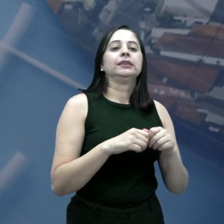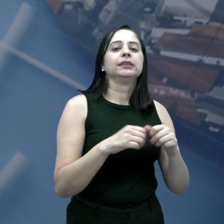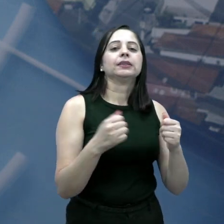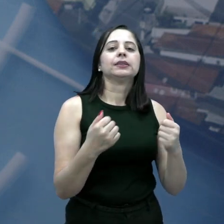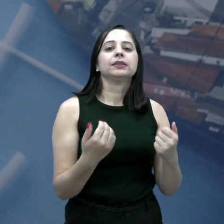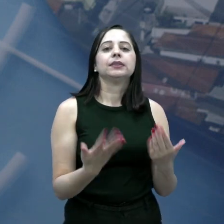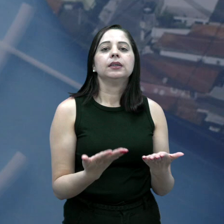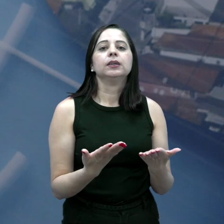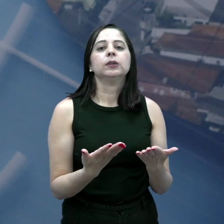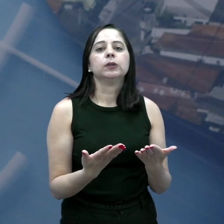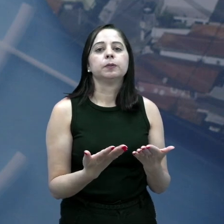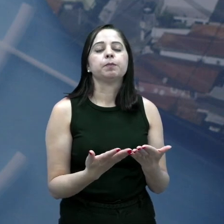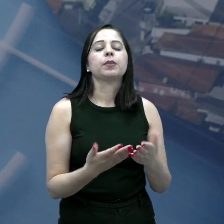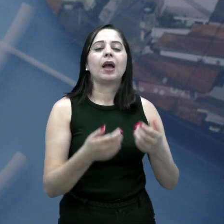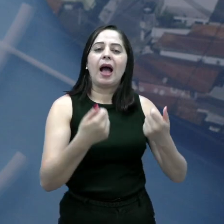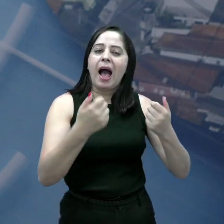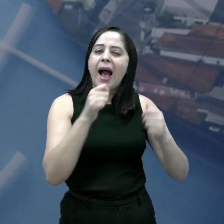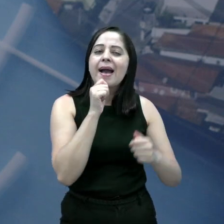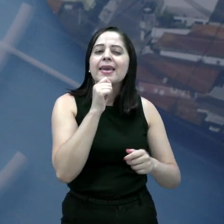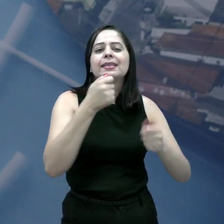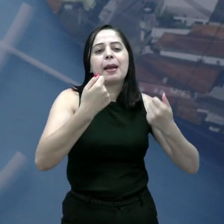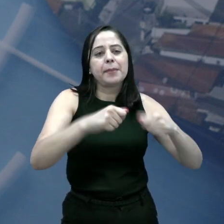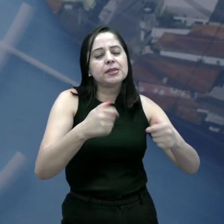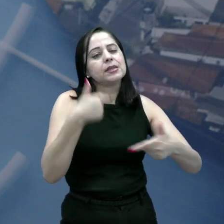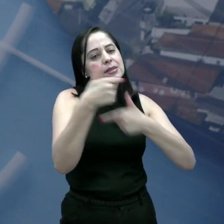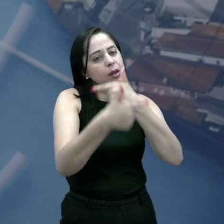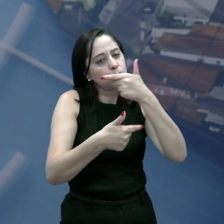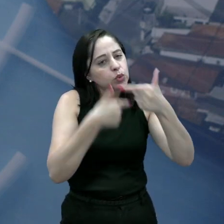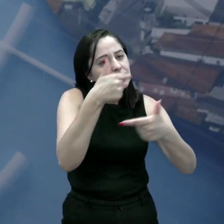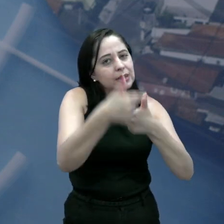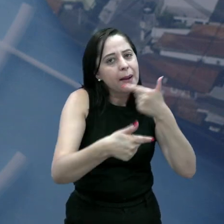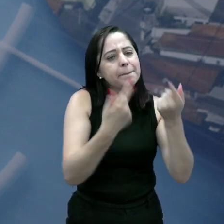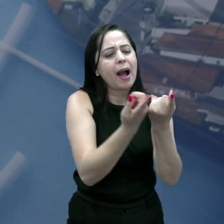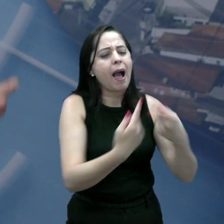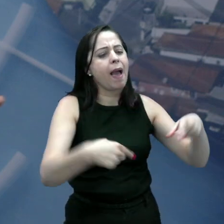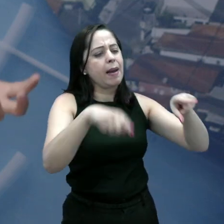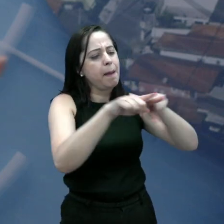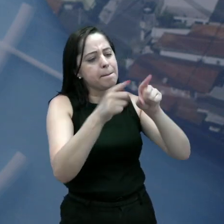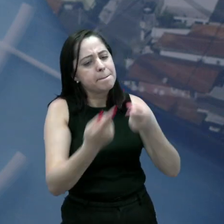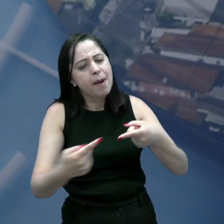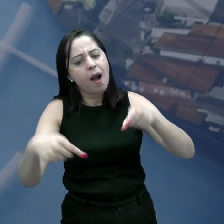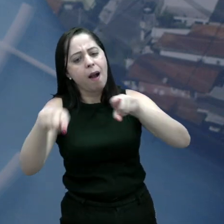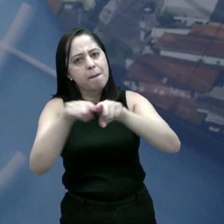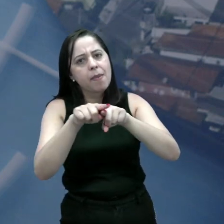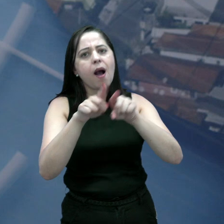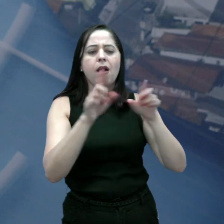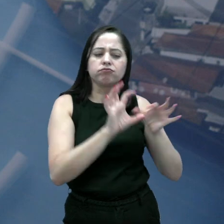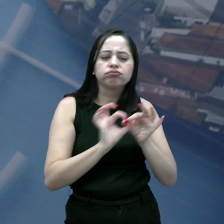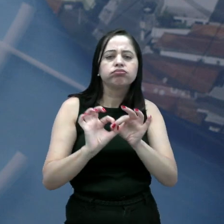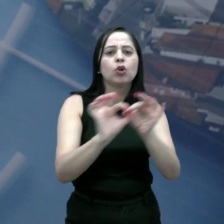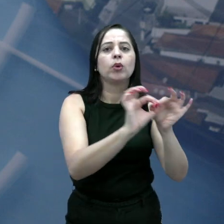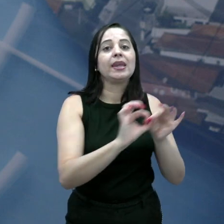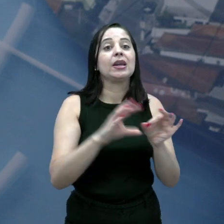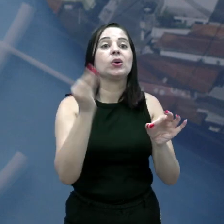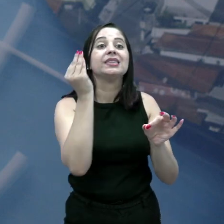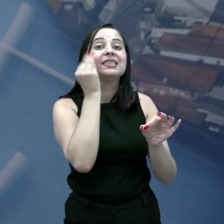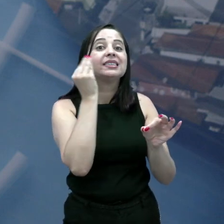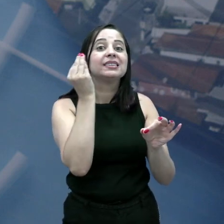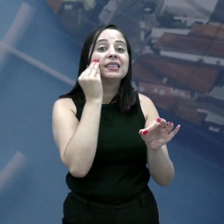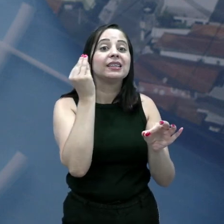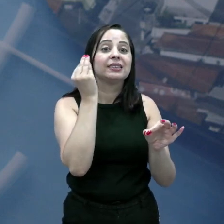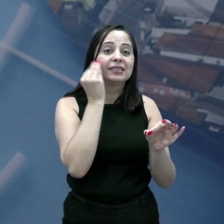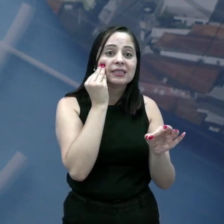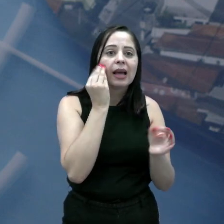assunto, é um trabalho, é uma rede integrada, precisa de várias frentes, várias forças para a gente tentar deixar ali de uma